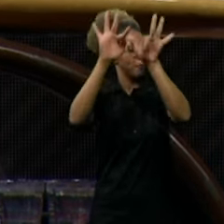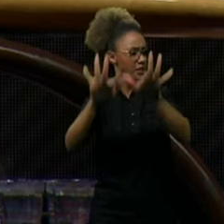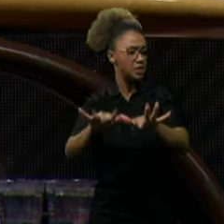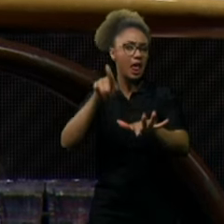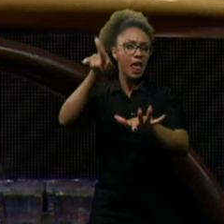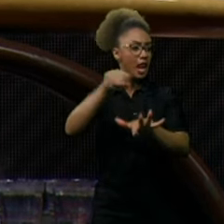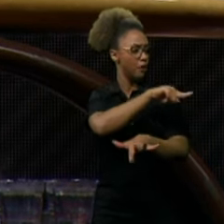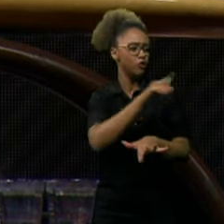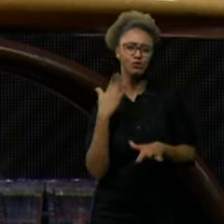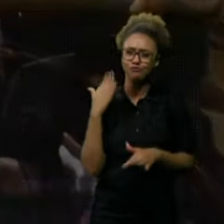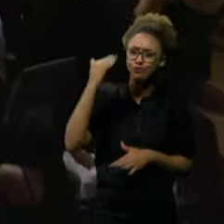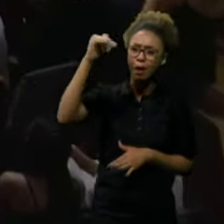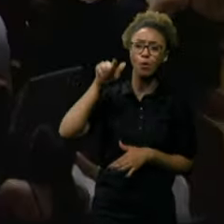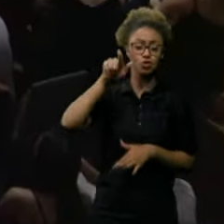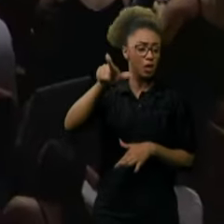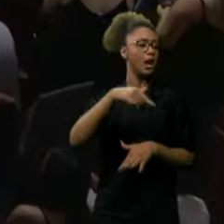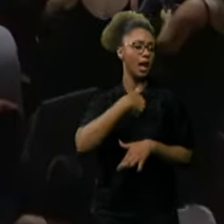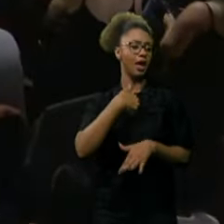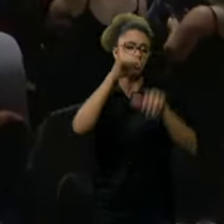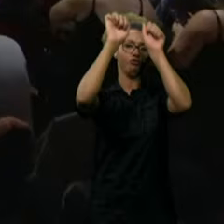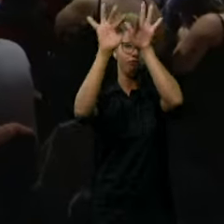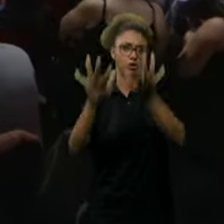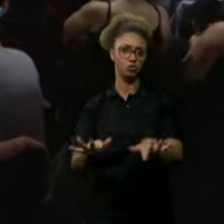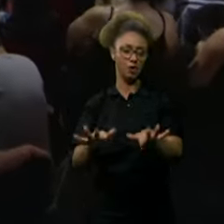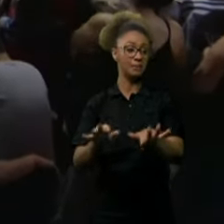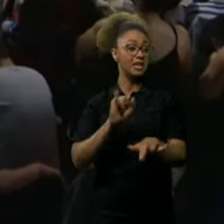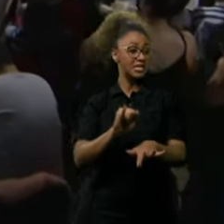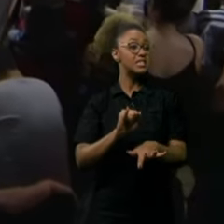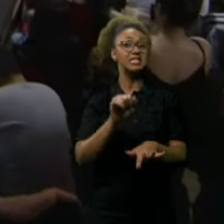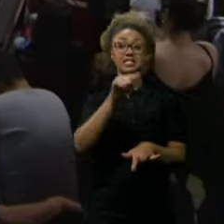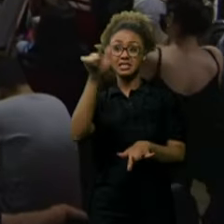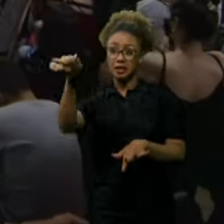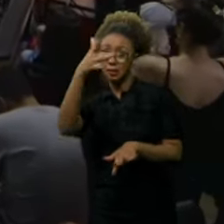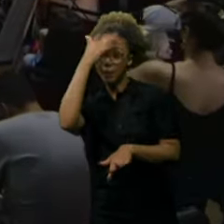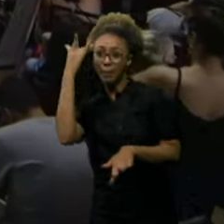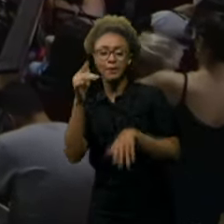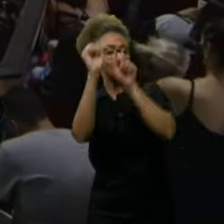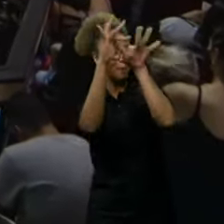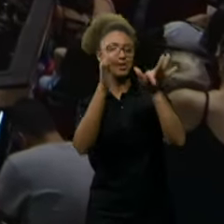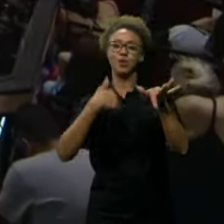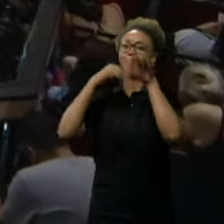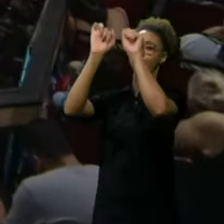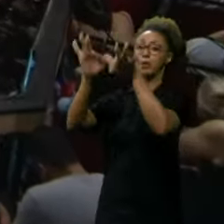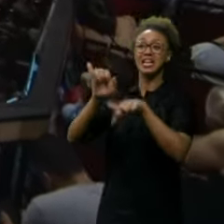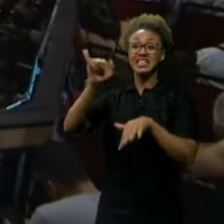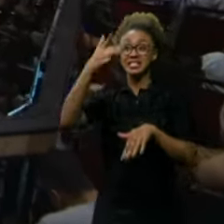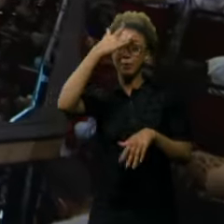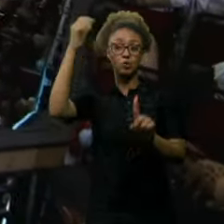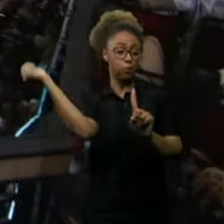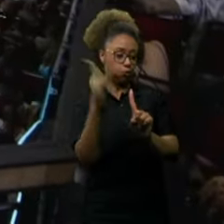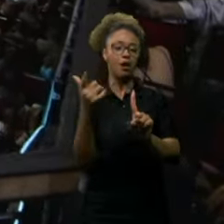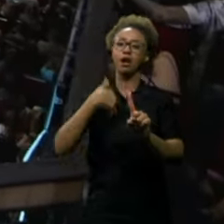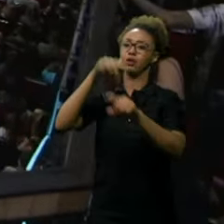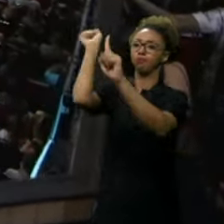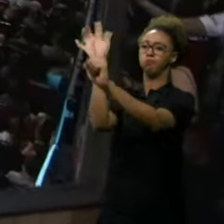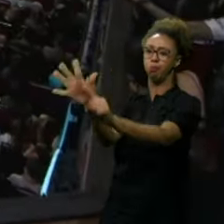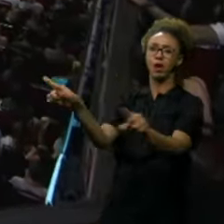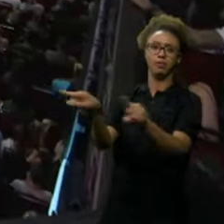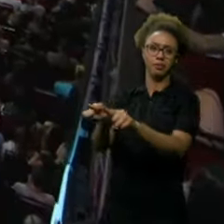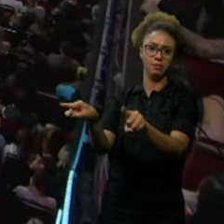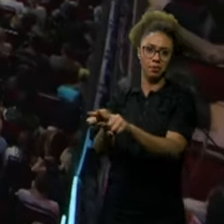engrandecerei o nome e tu serás uma benção abençoarei os que te abençoarem e amaldiçoarei os que te amaldiçoarem